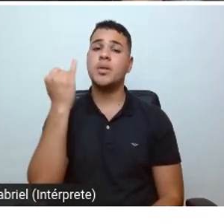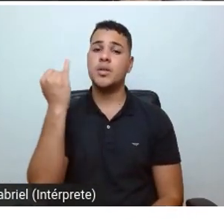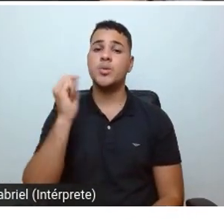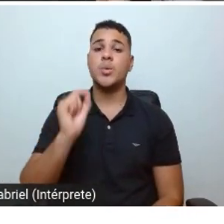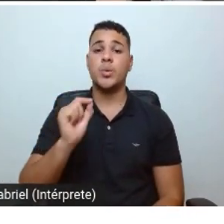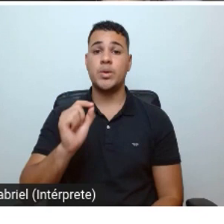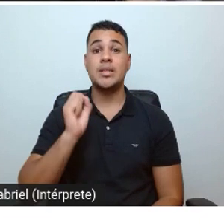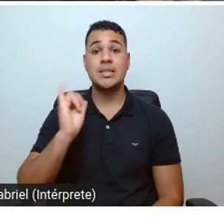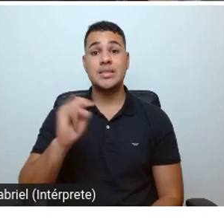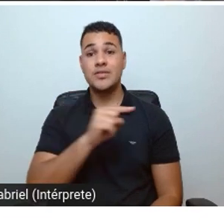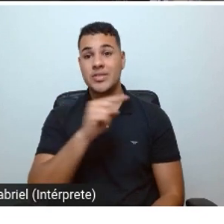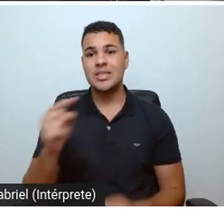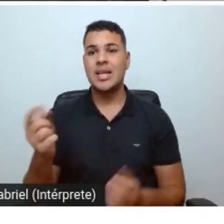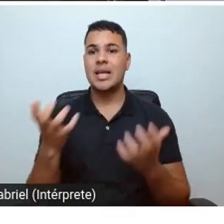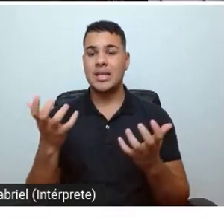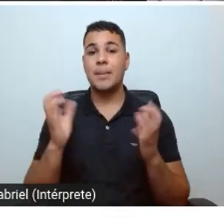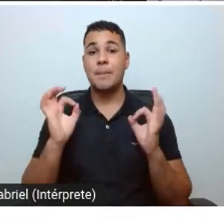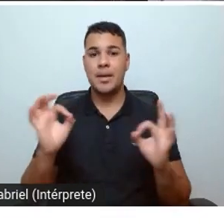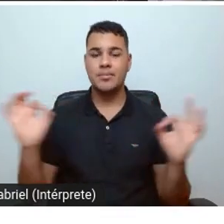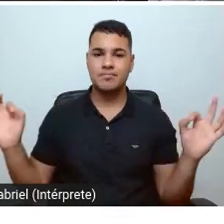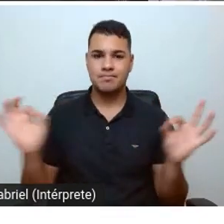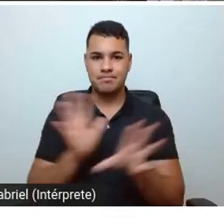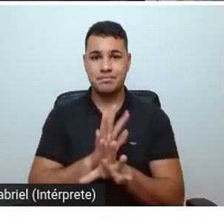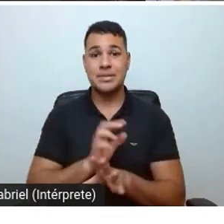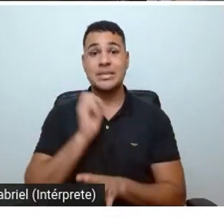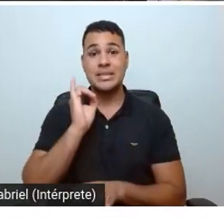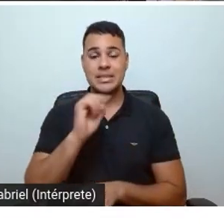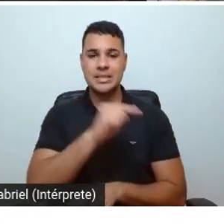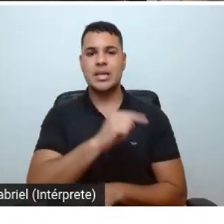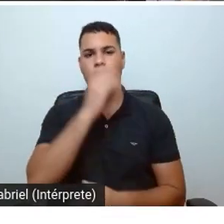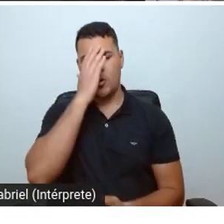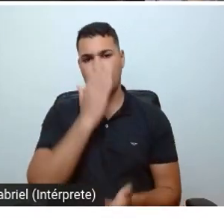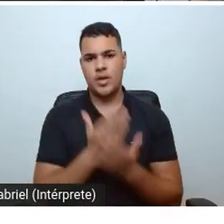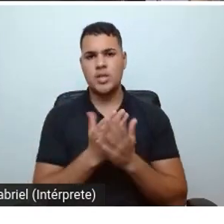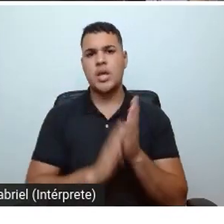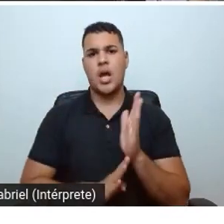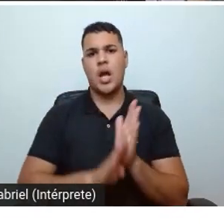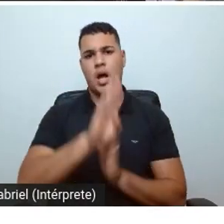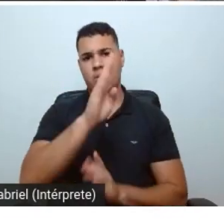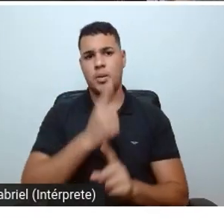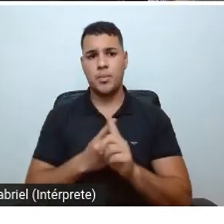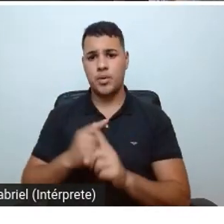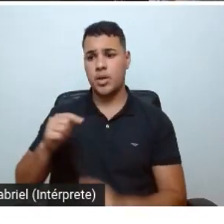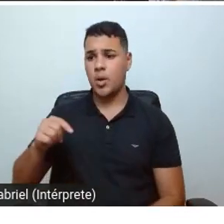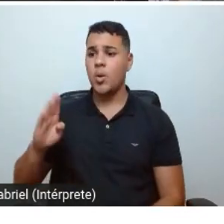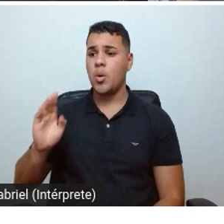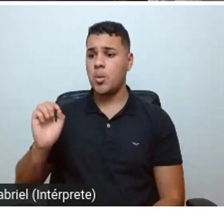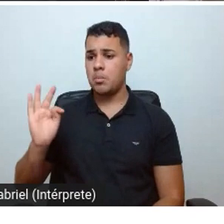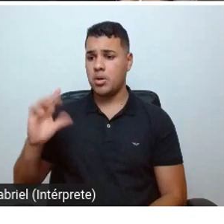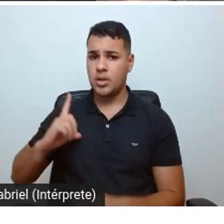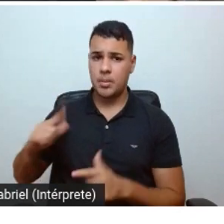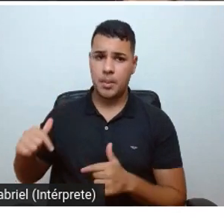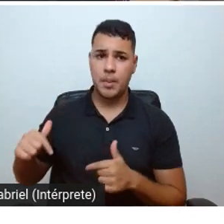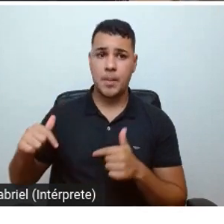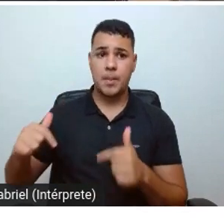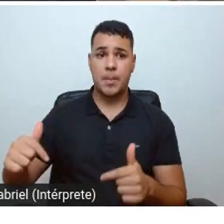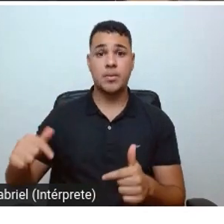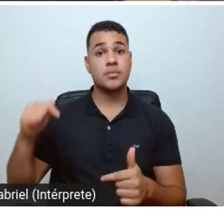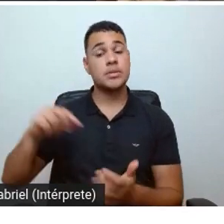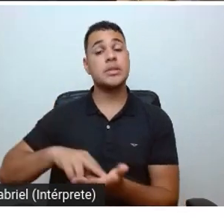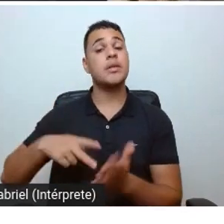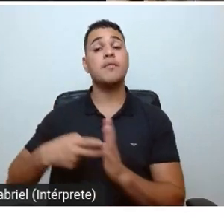ter uma conclusão de que se a confiança está alta é porque o assistente virtual está acertando, é sinal que ele já está